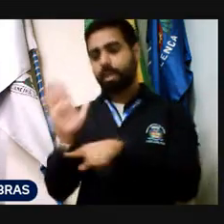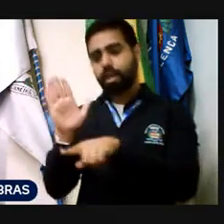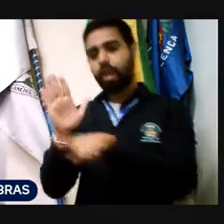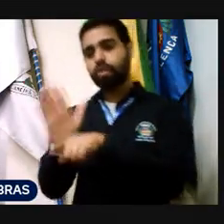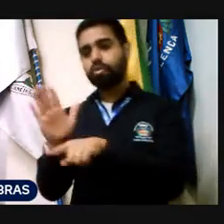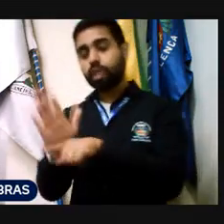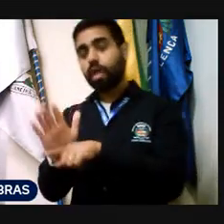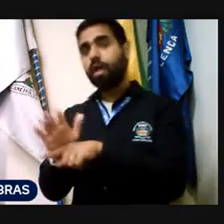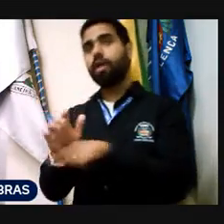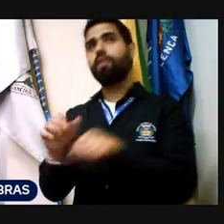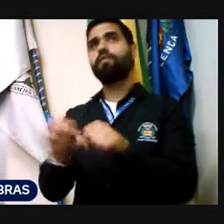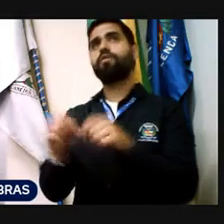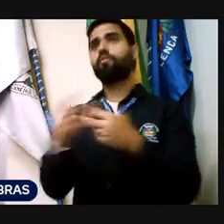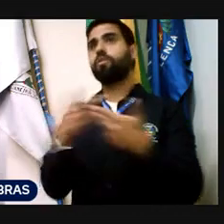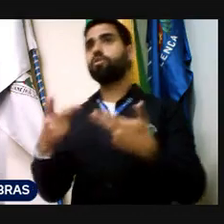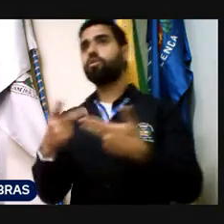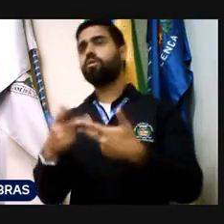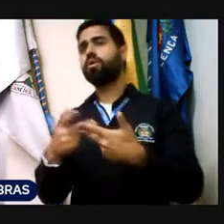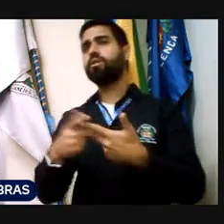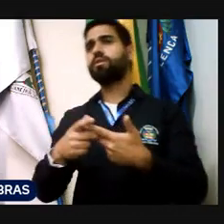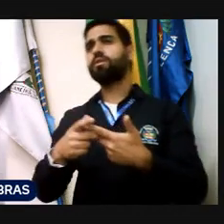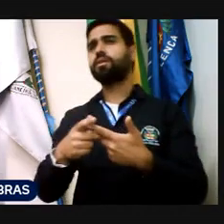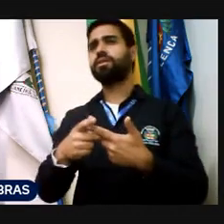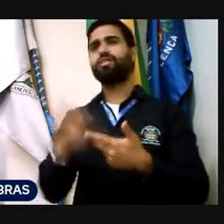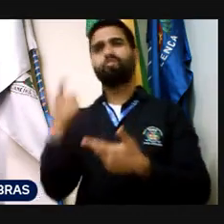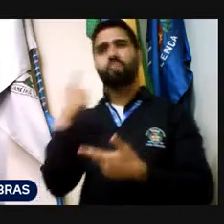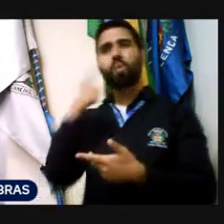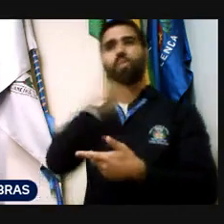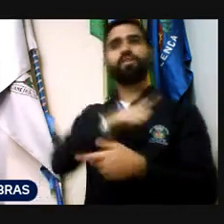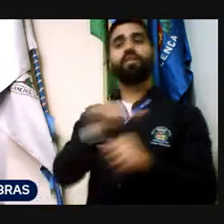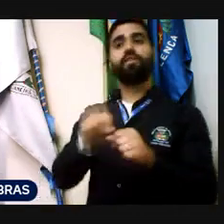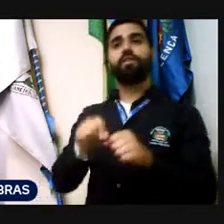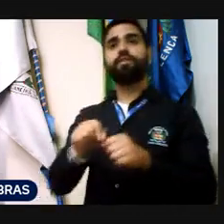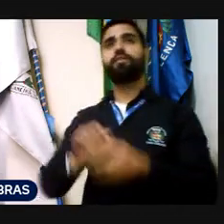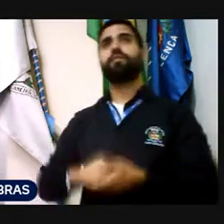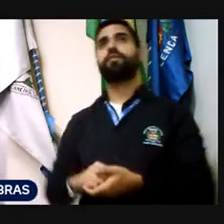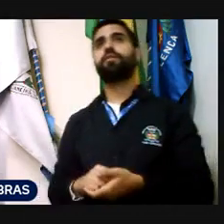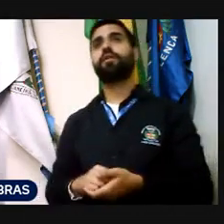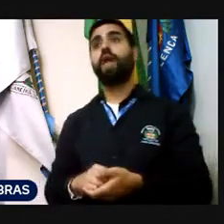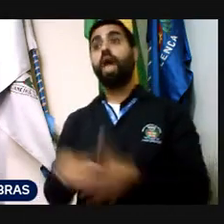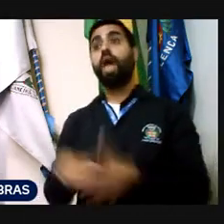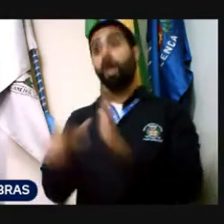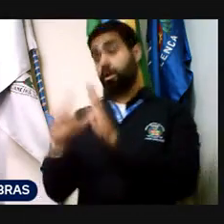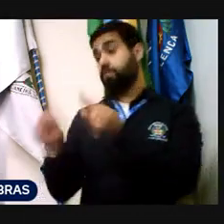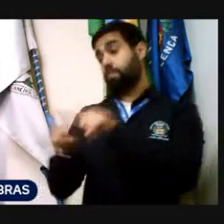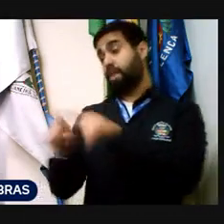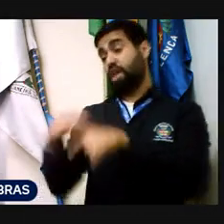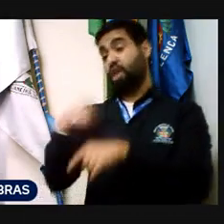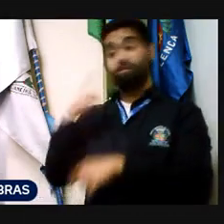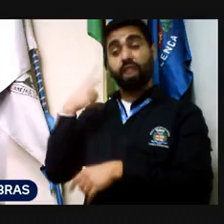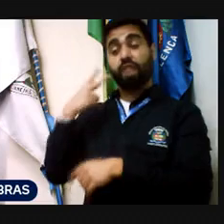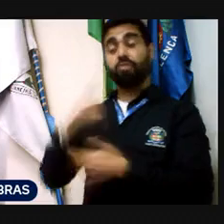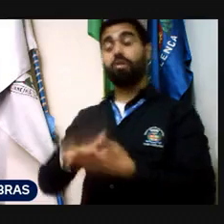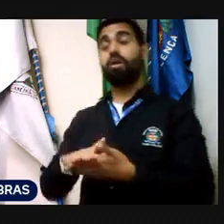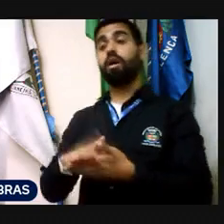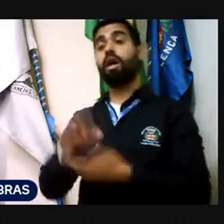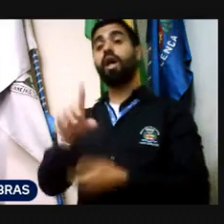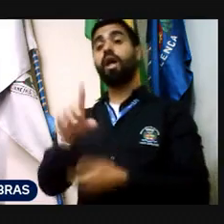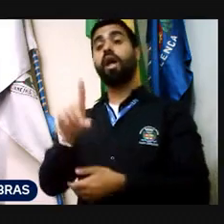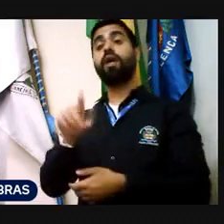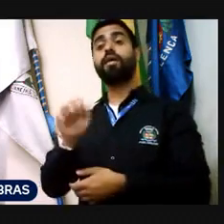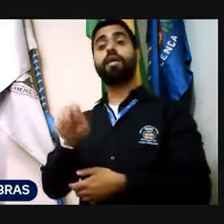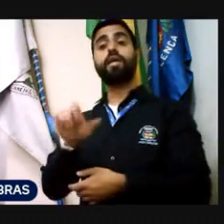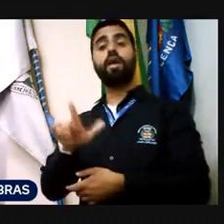ajudando, auxiliando em algumas situações que estavam ao nosso alcance, mesmo antes de estar aqui como vereador. E Daniel